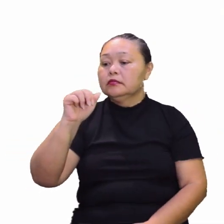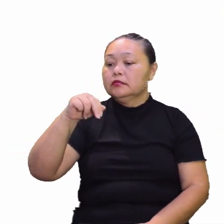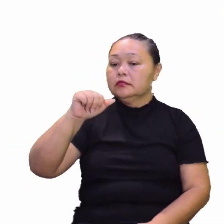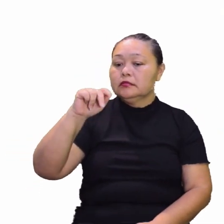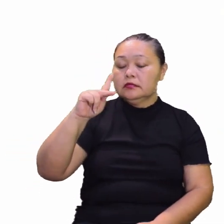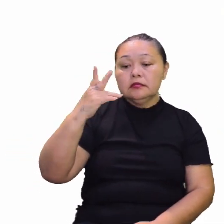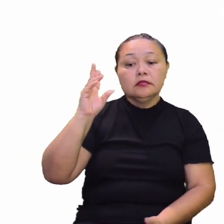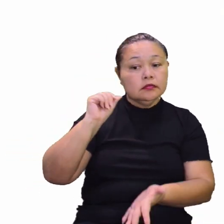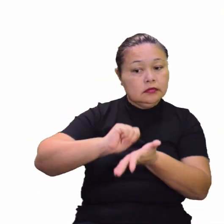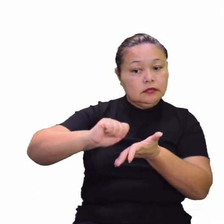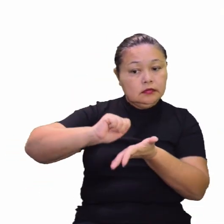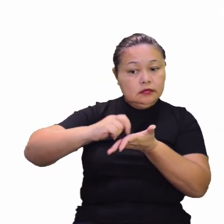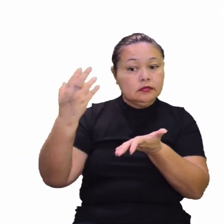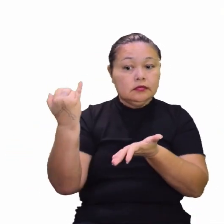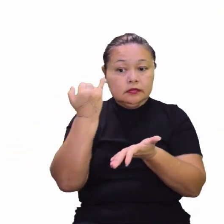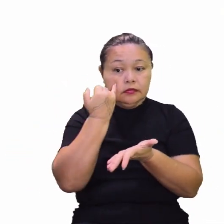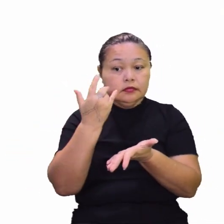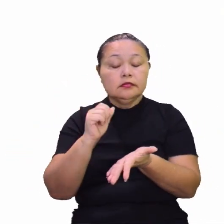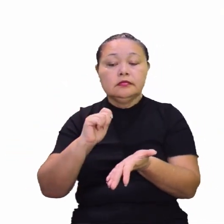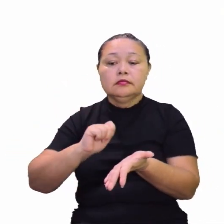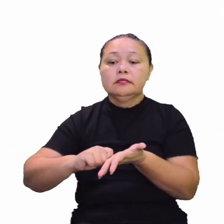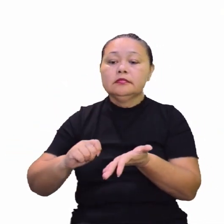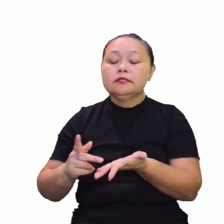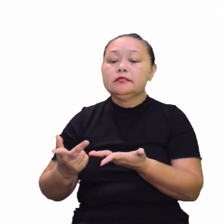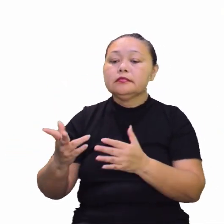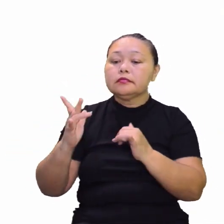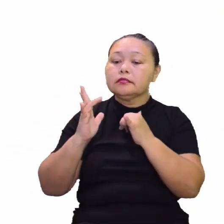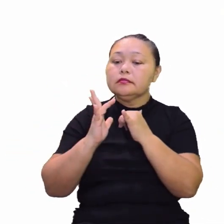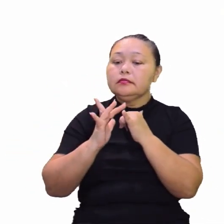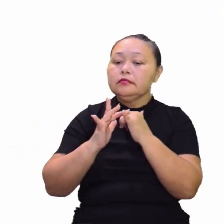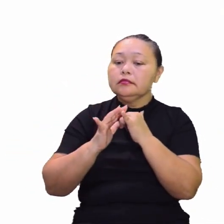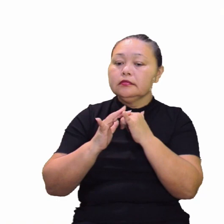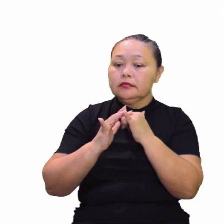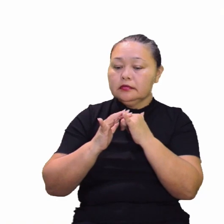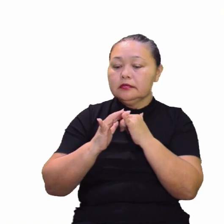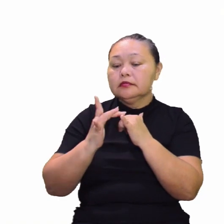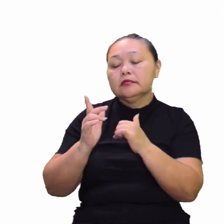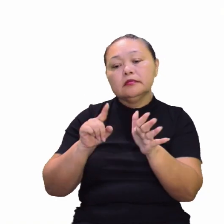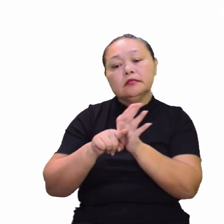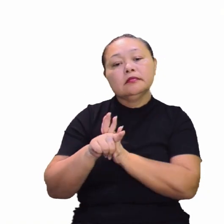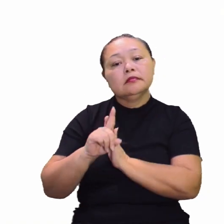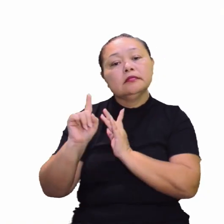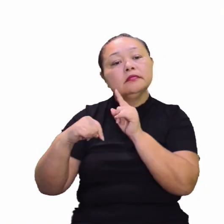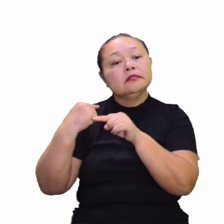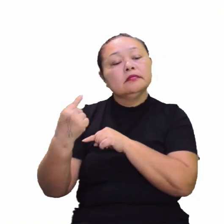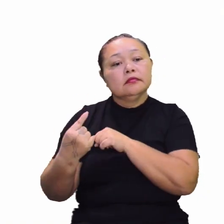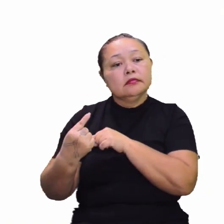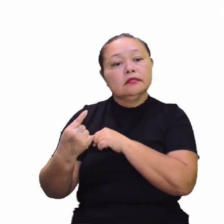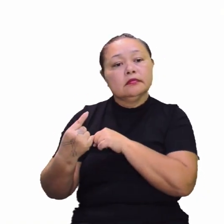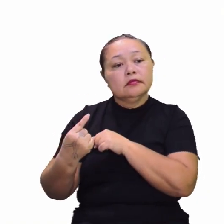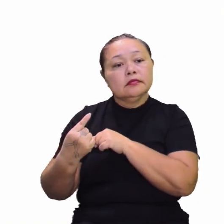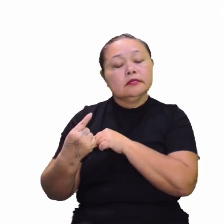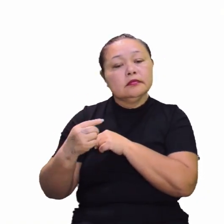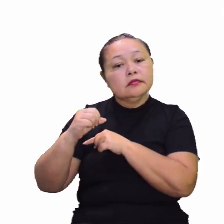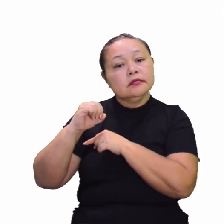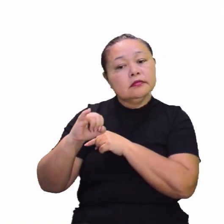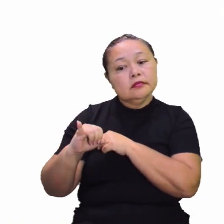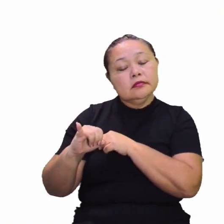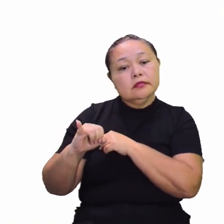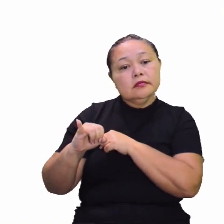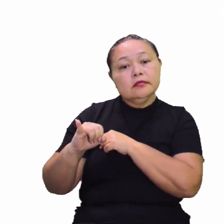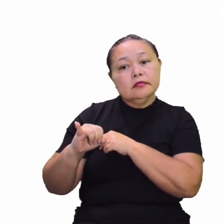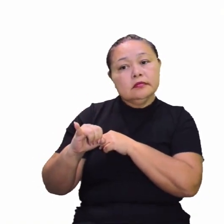Panamá. Anote aí essa informação. Rogério, ainda falando da questão da vantagem, a gente pode dizer